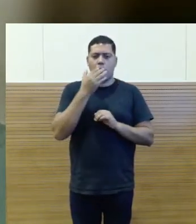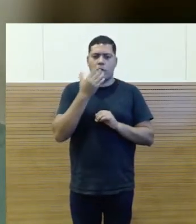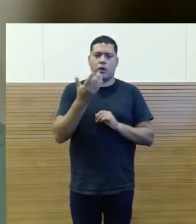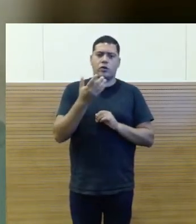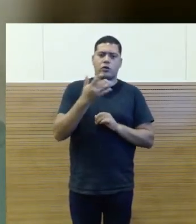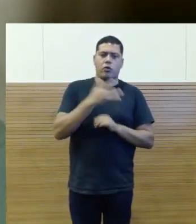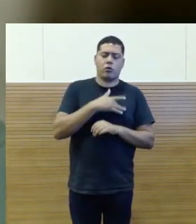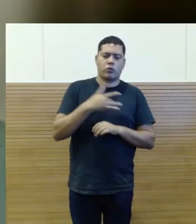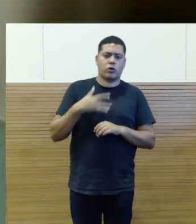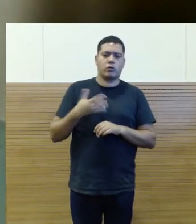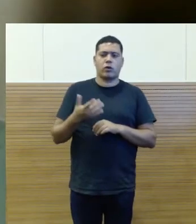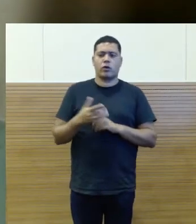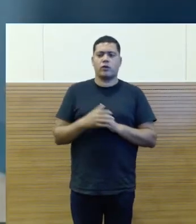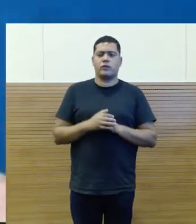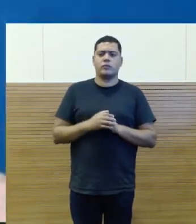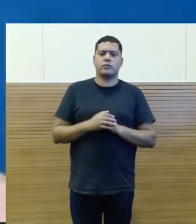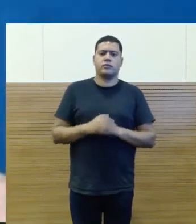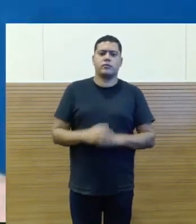saudáveis?